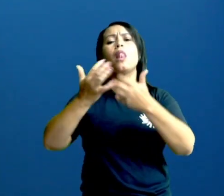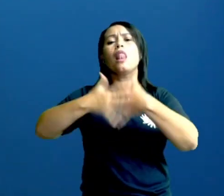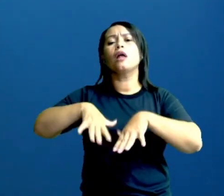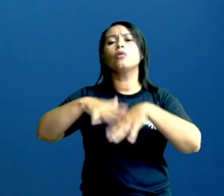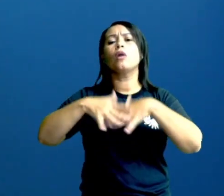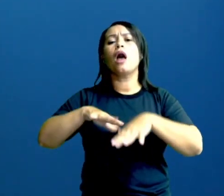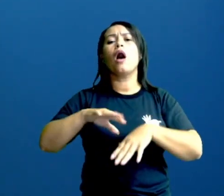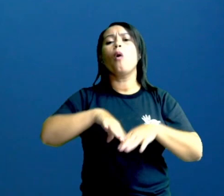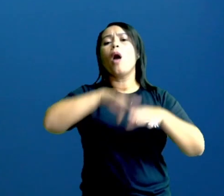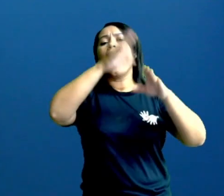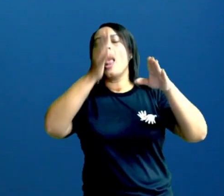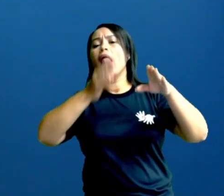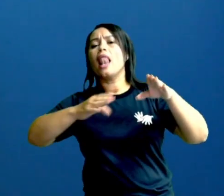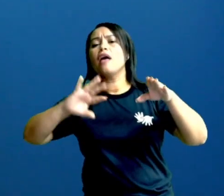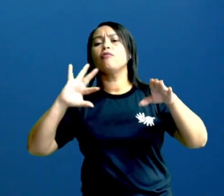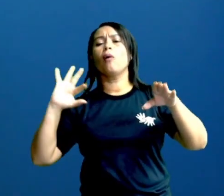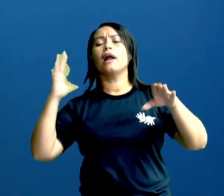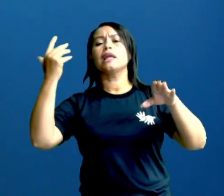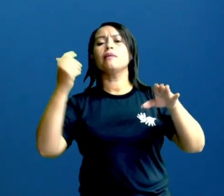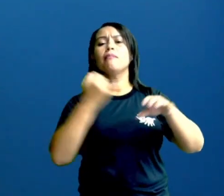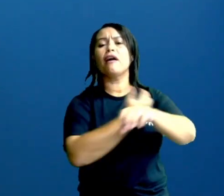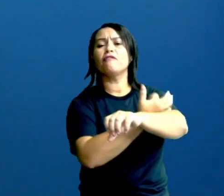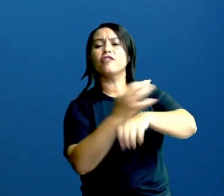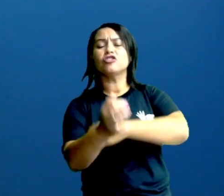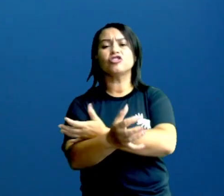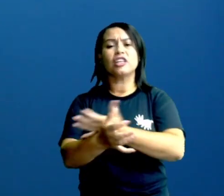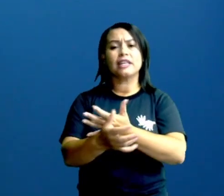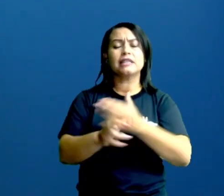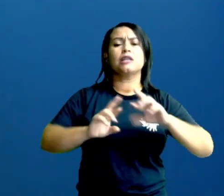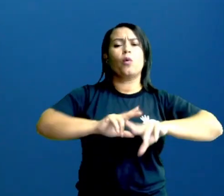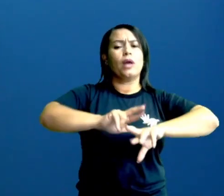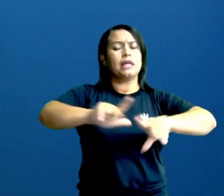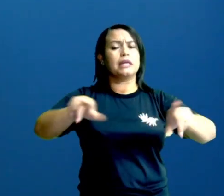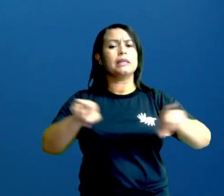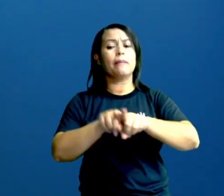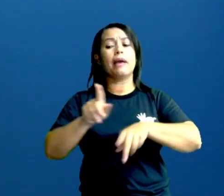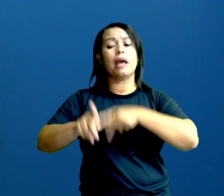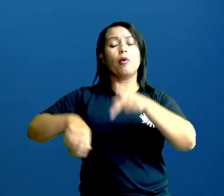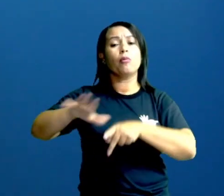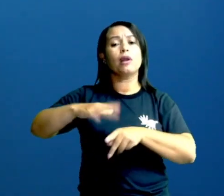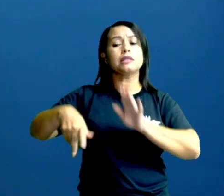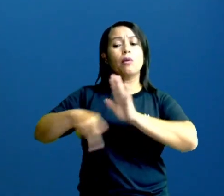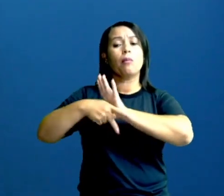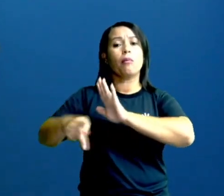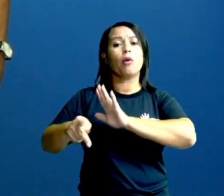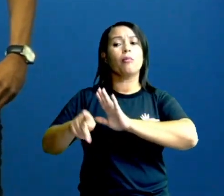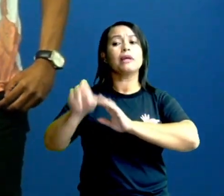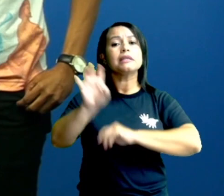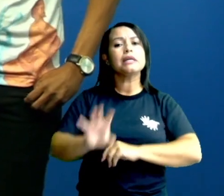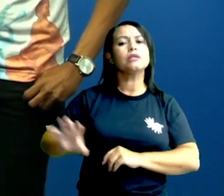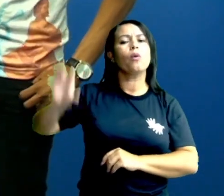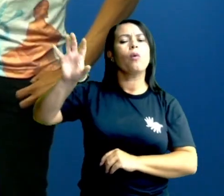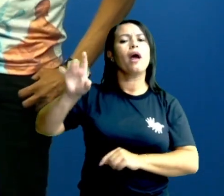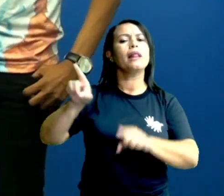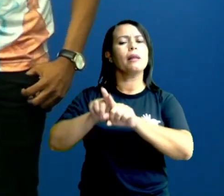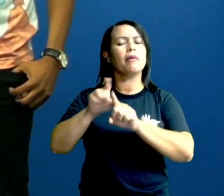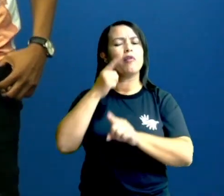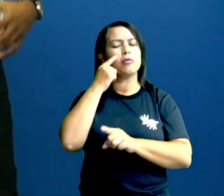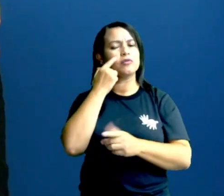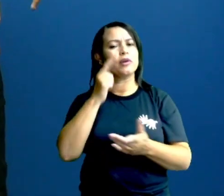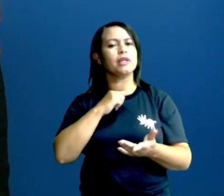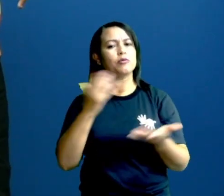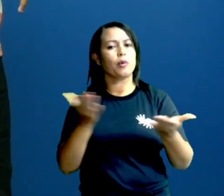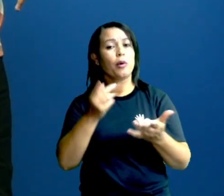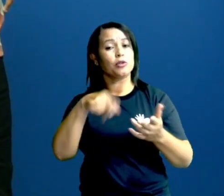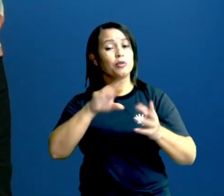relevo clima vegetação solo e etc e aspectos relacionados à população desta região é né O que é que a gente tem